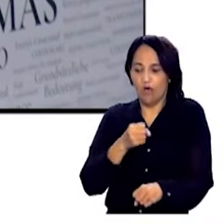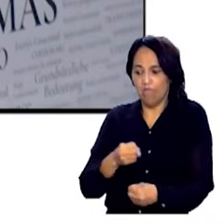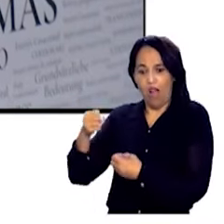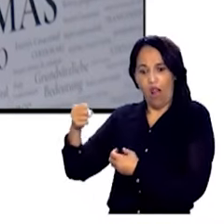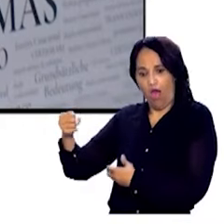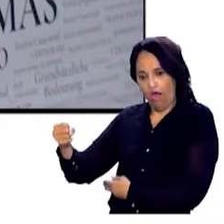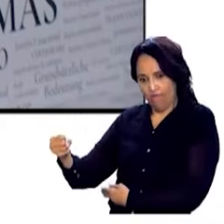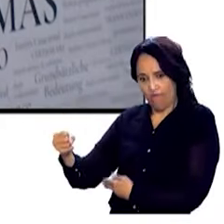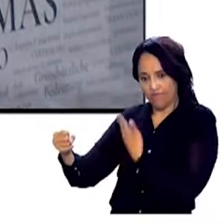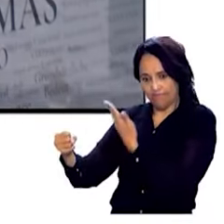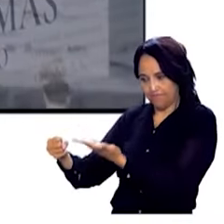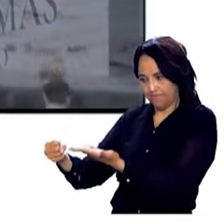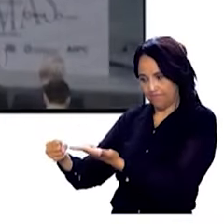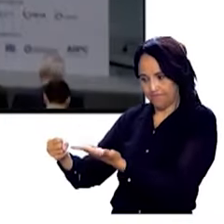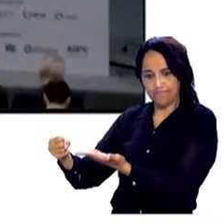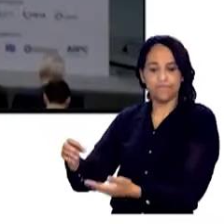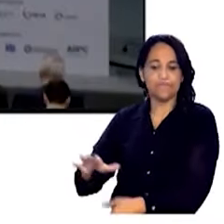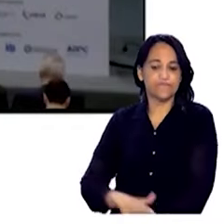excelência